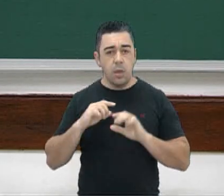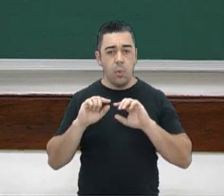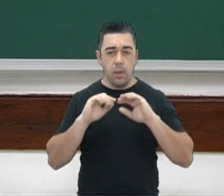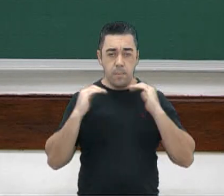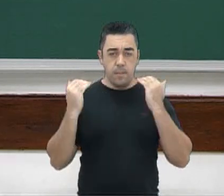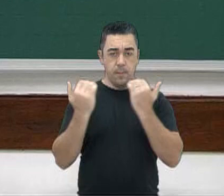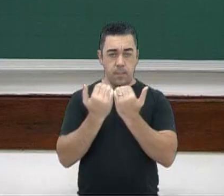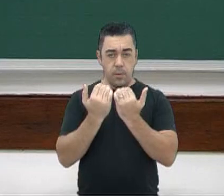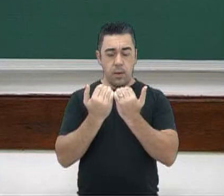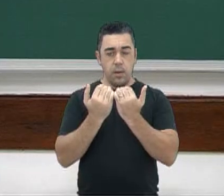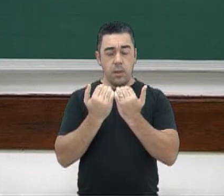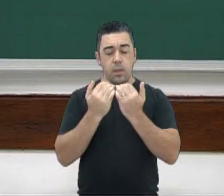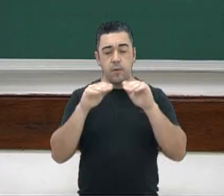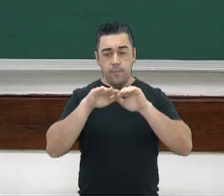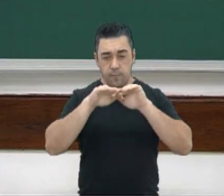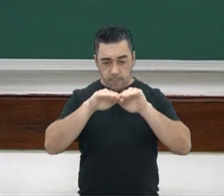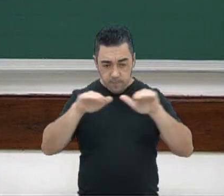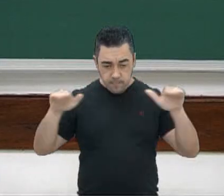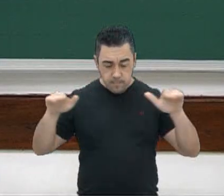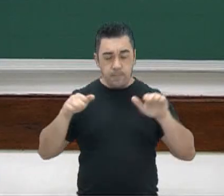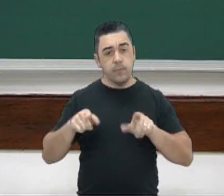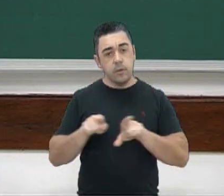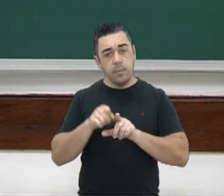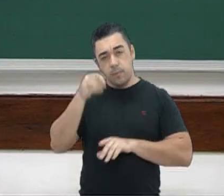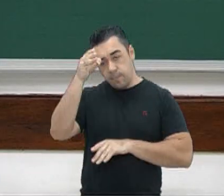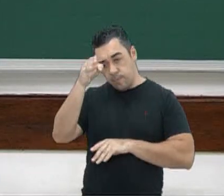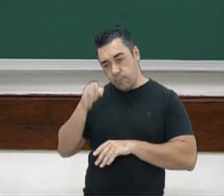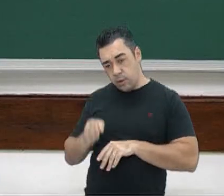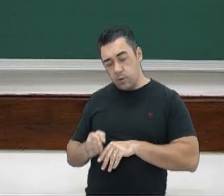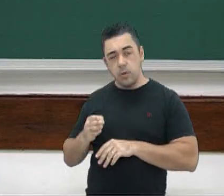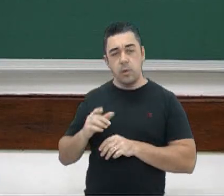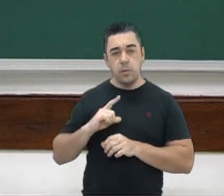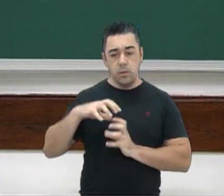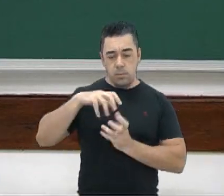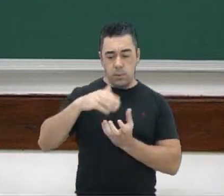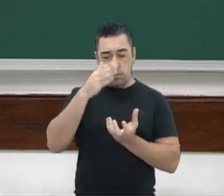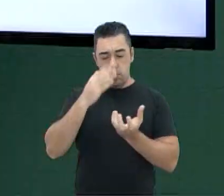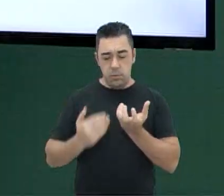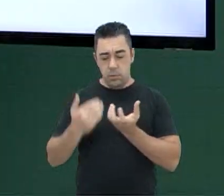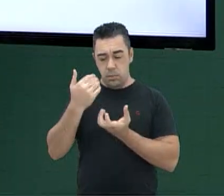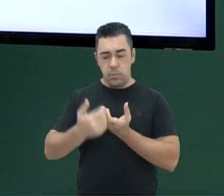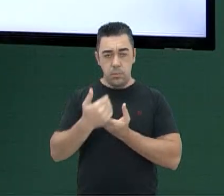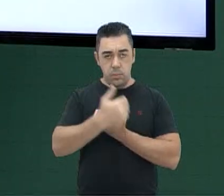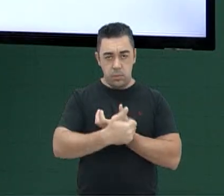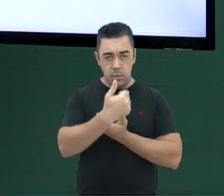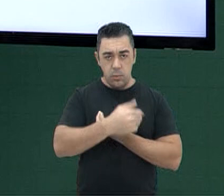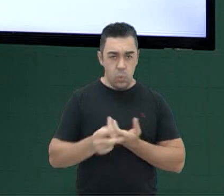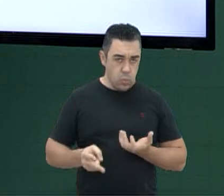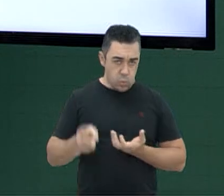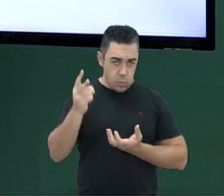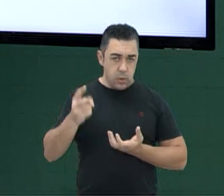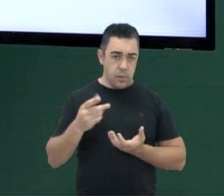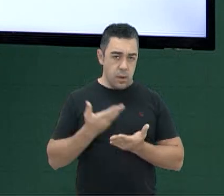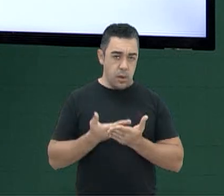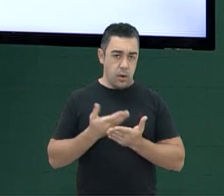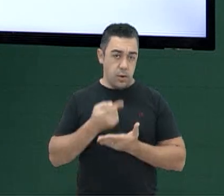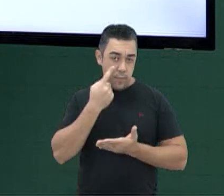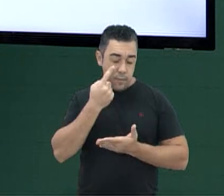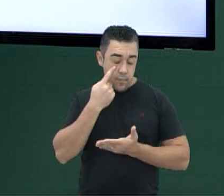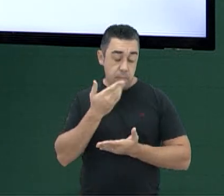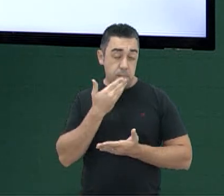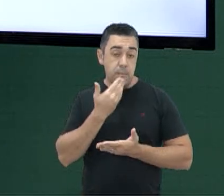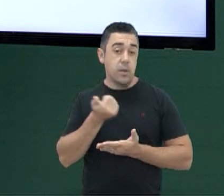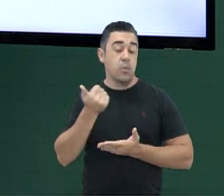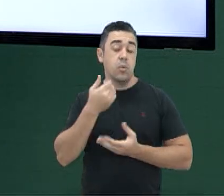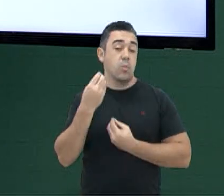são do que linhas horizontais e verticais que circundam todo o nosso planeta. Na sequência da aula, nós vamos ver um pouco